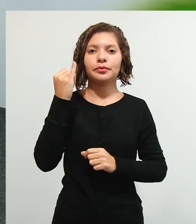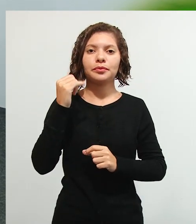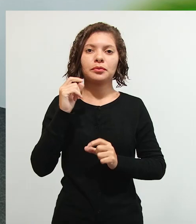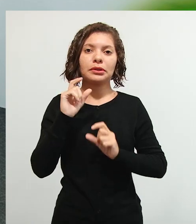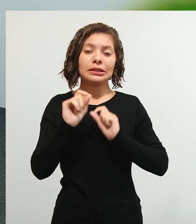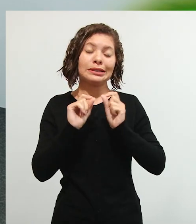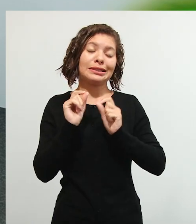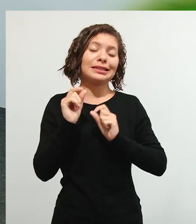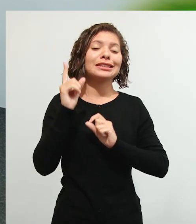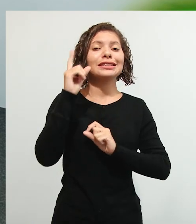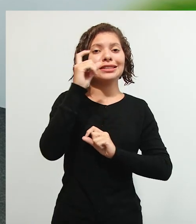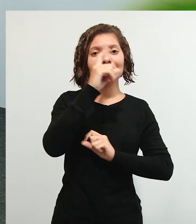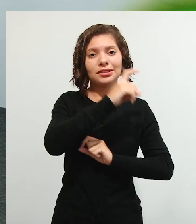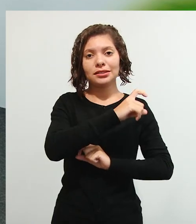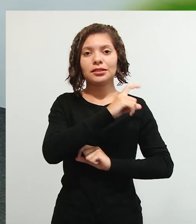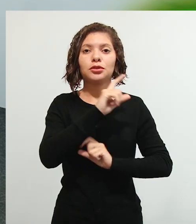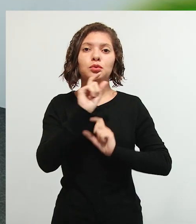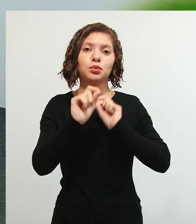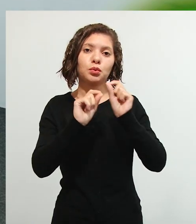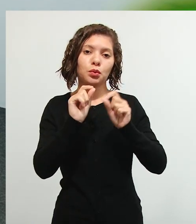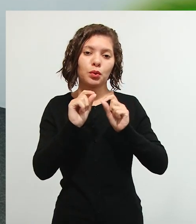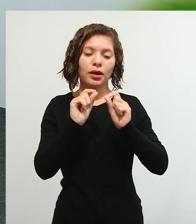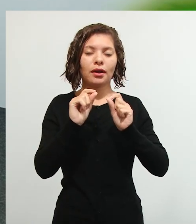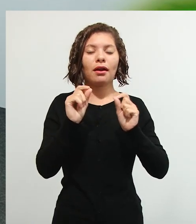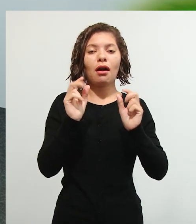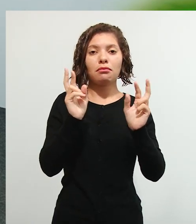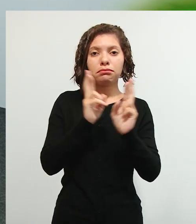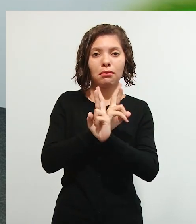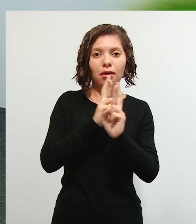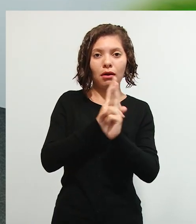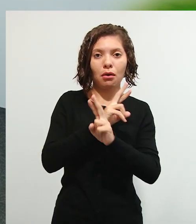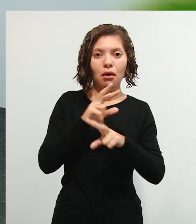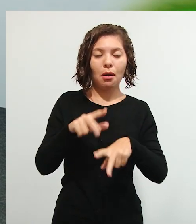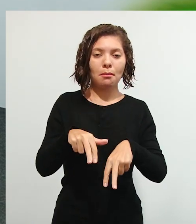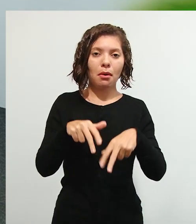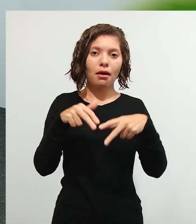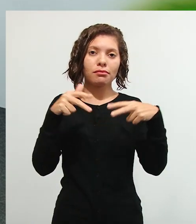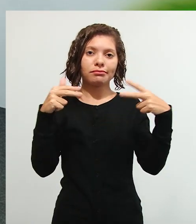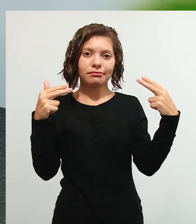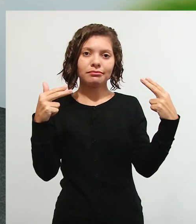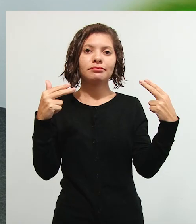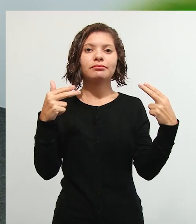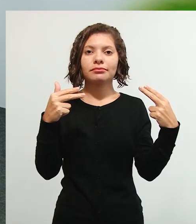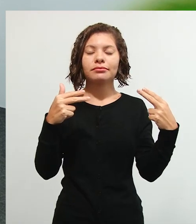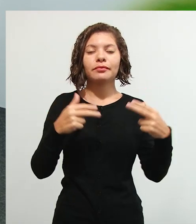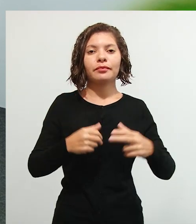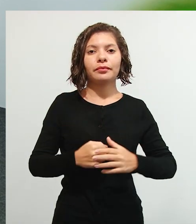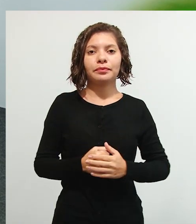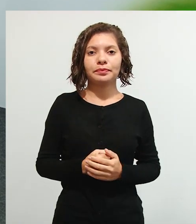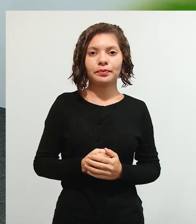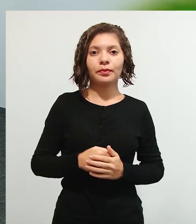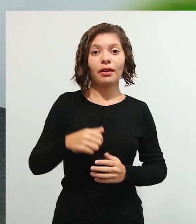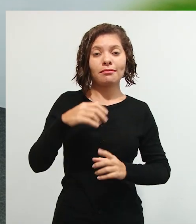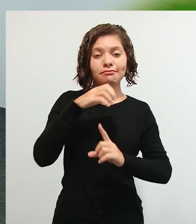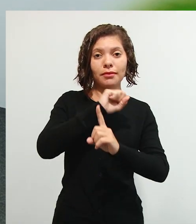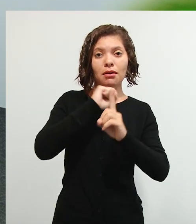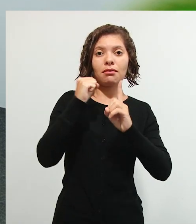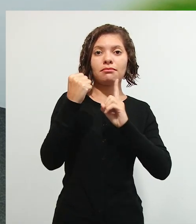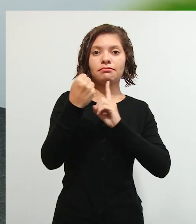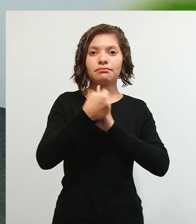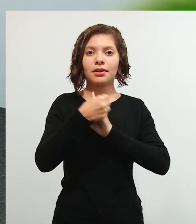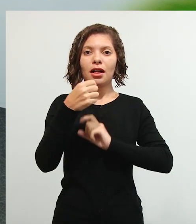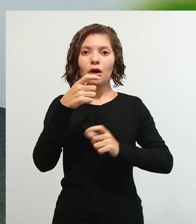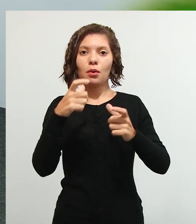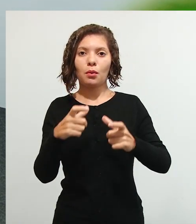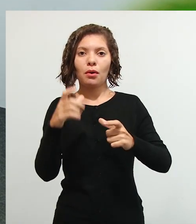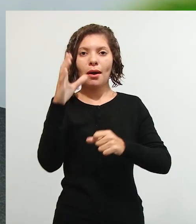instigante e desafiador, que são as relações raciais, ou as relações étnico-raciais na sociedade